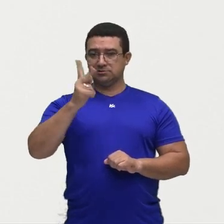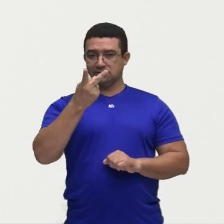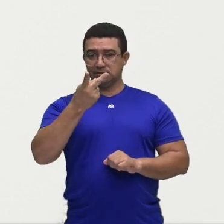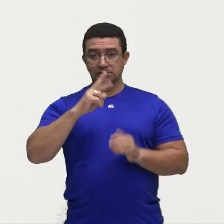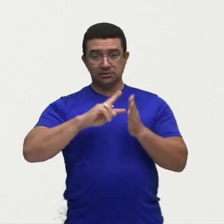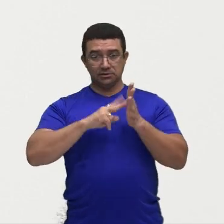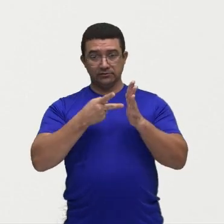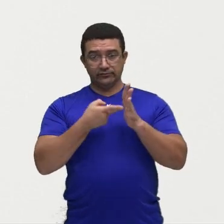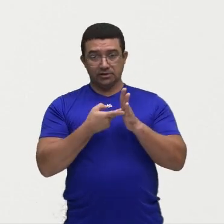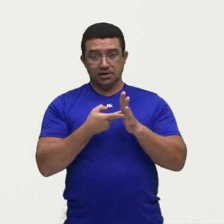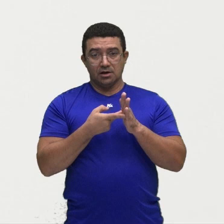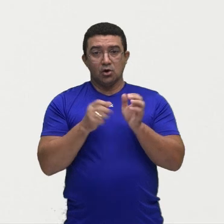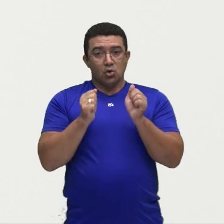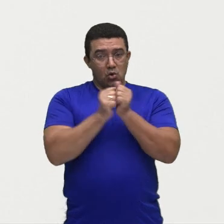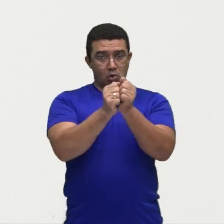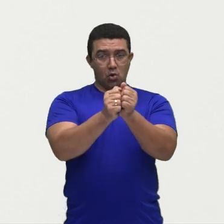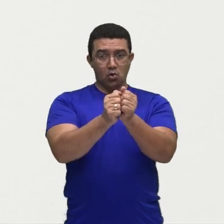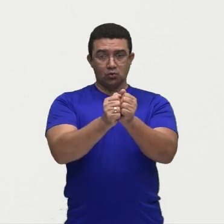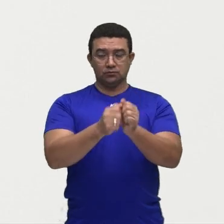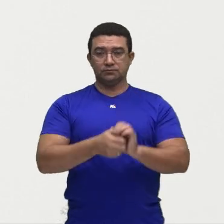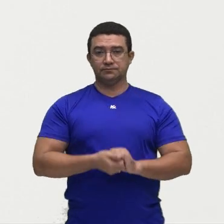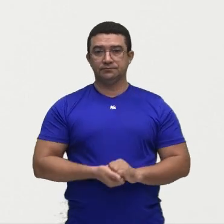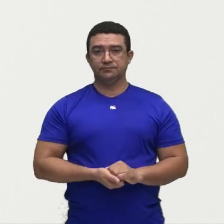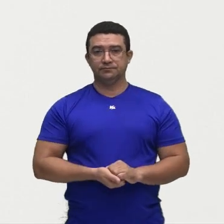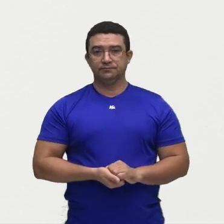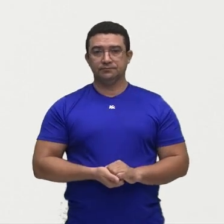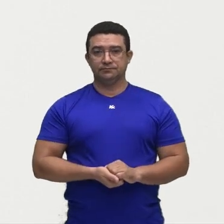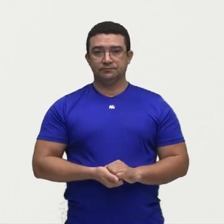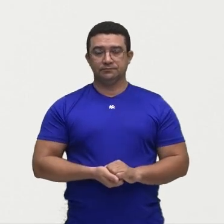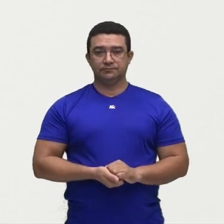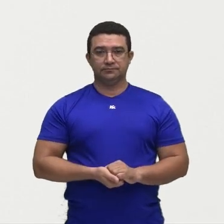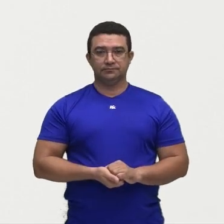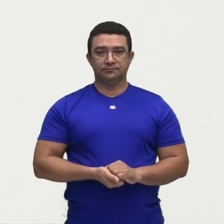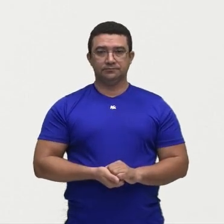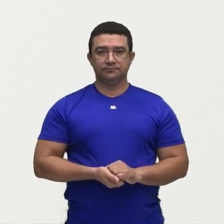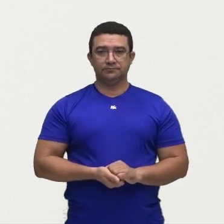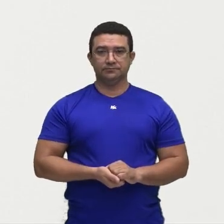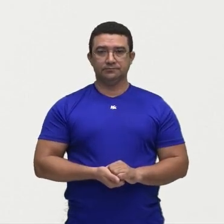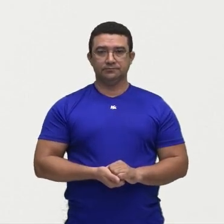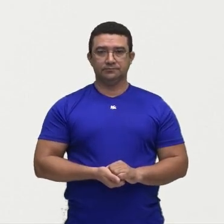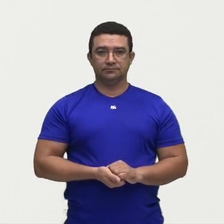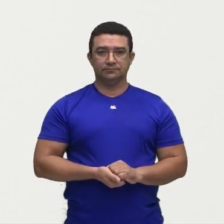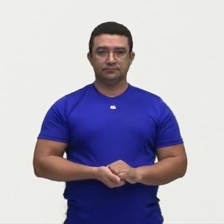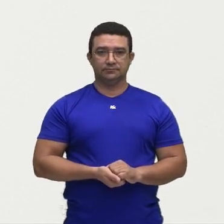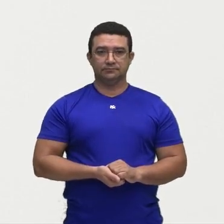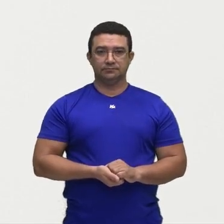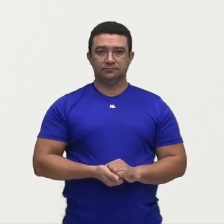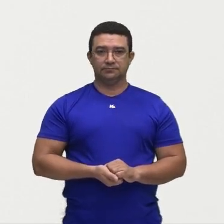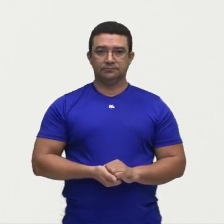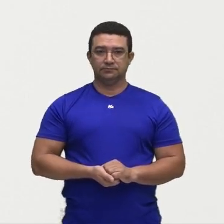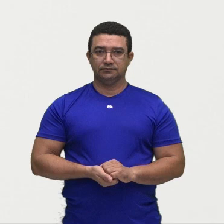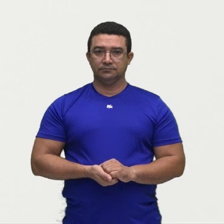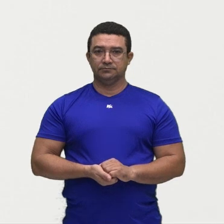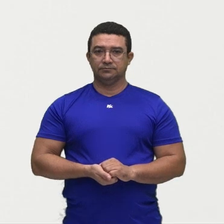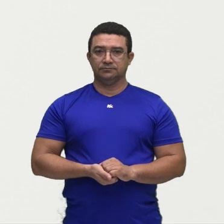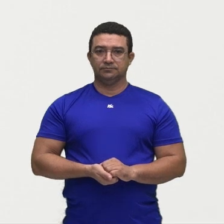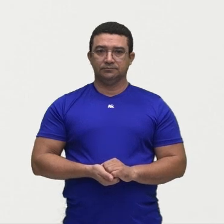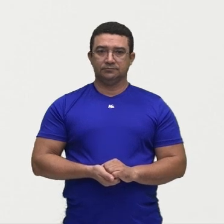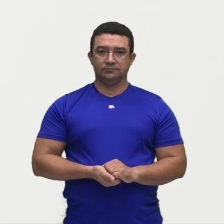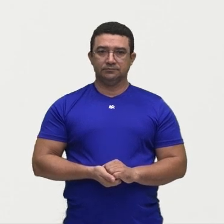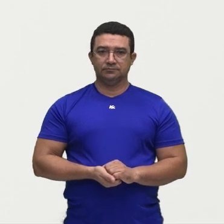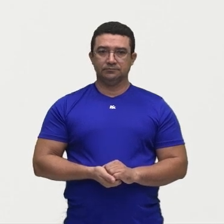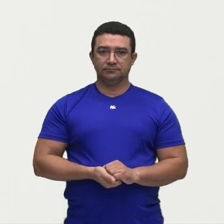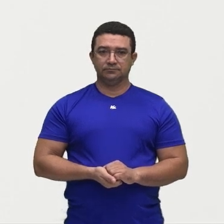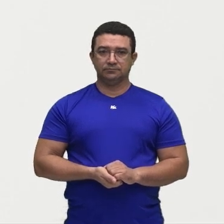significa com. Então, é uma ordem um pouquinho estranha pra gente, né? Eu vou começar daqui, ó. Com